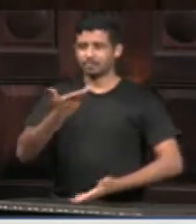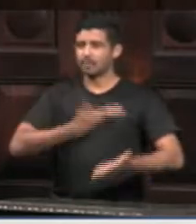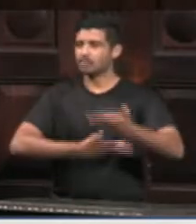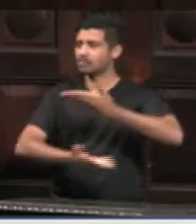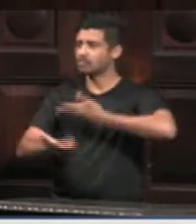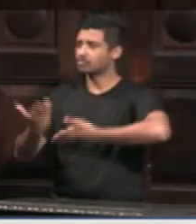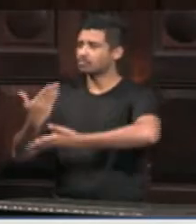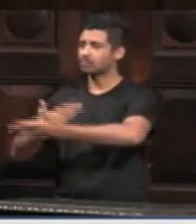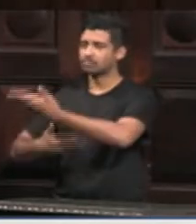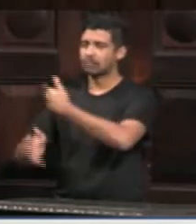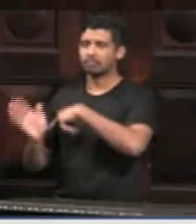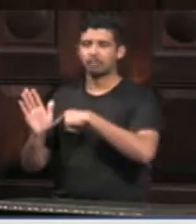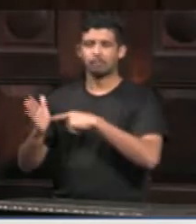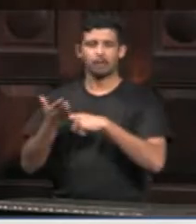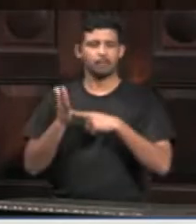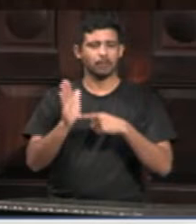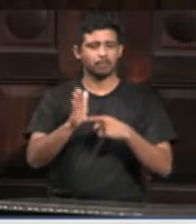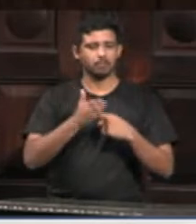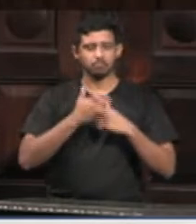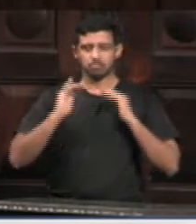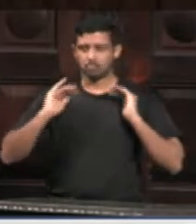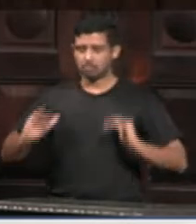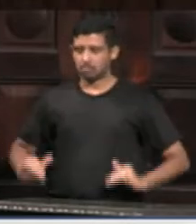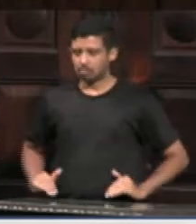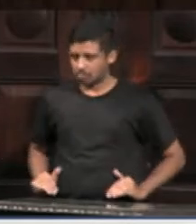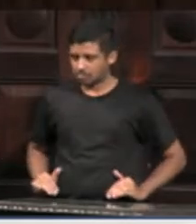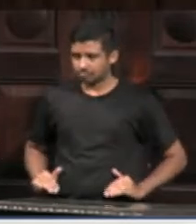deve existir entre todos nós.